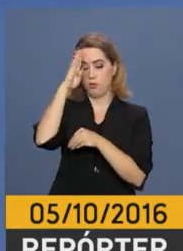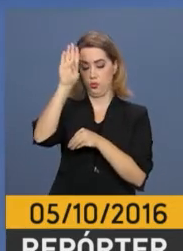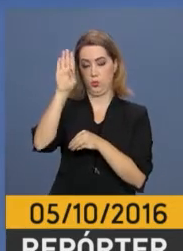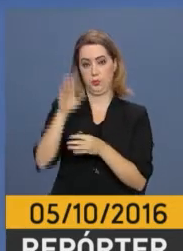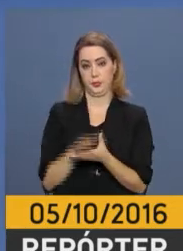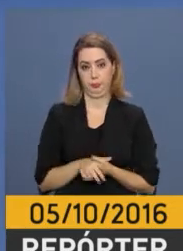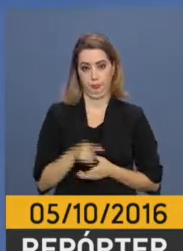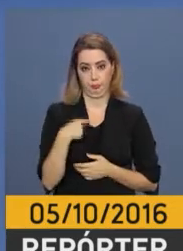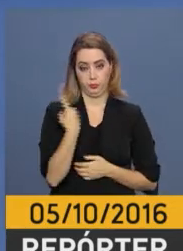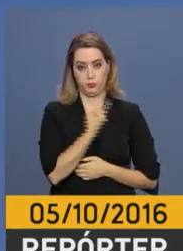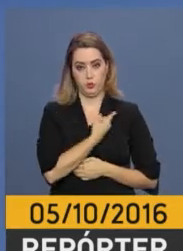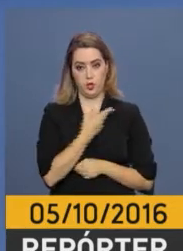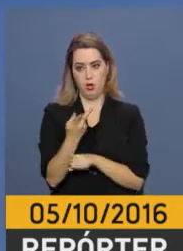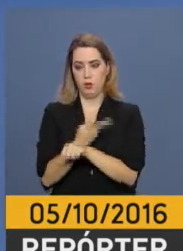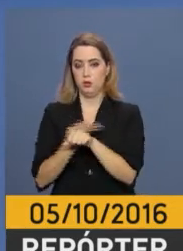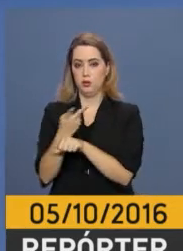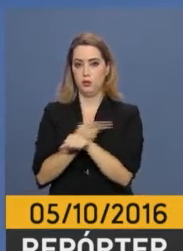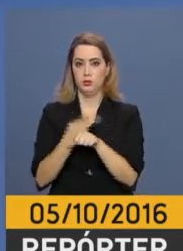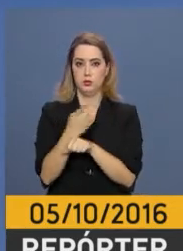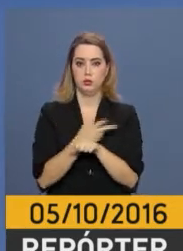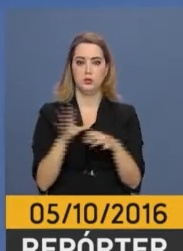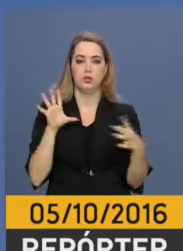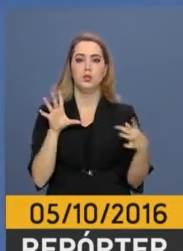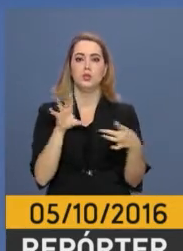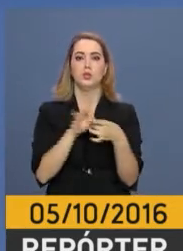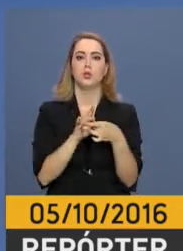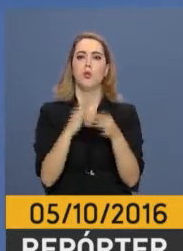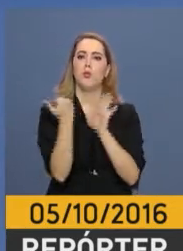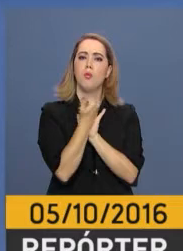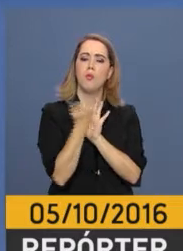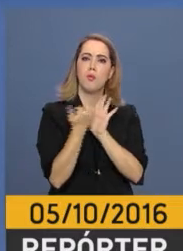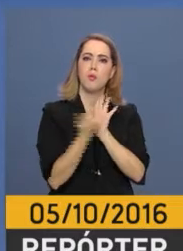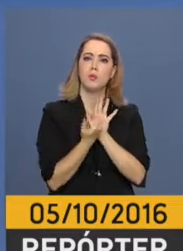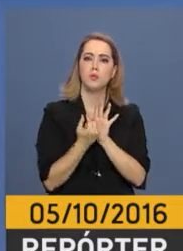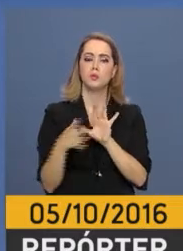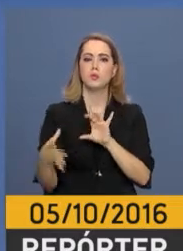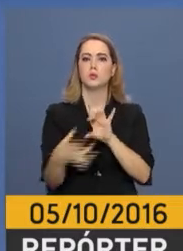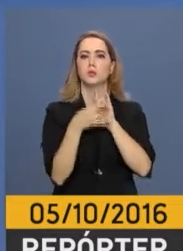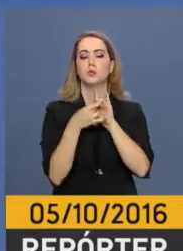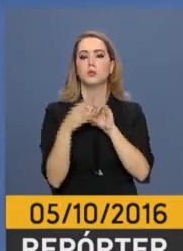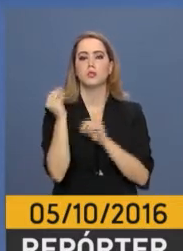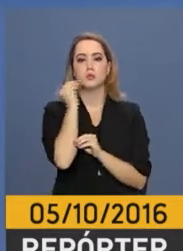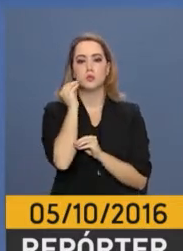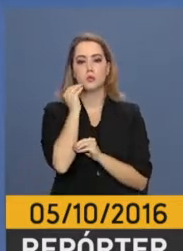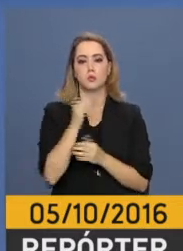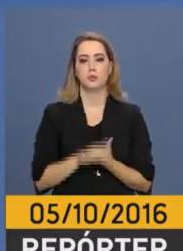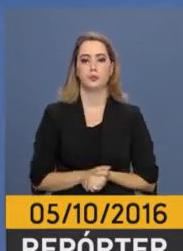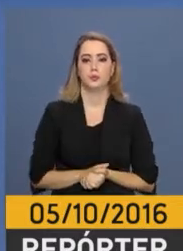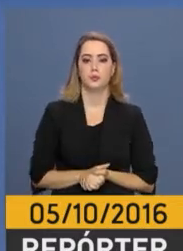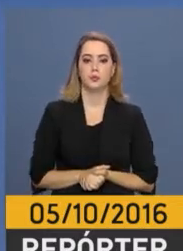estabelecer um programa que seja um somatório dessas experiências em